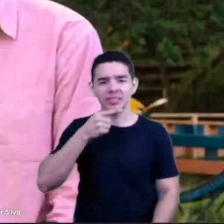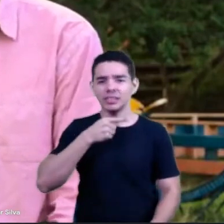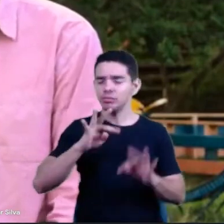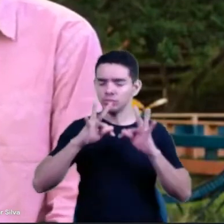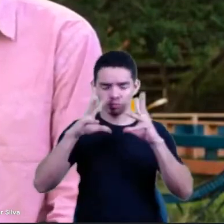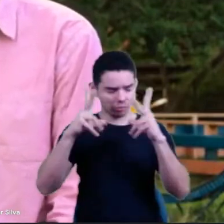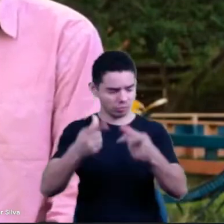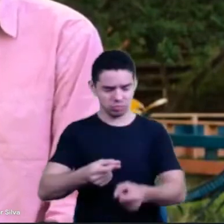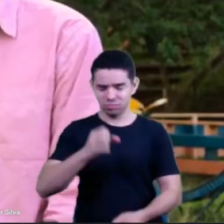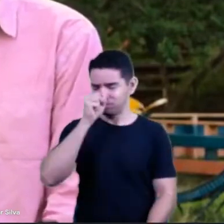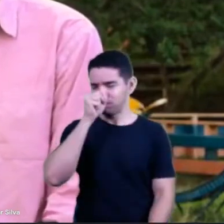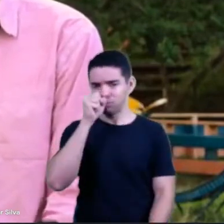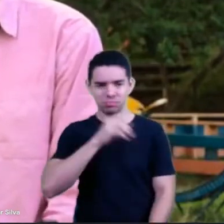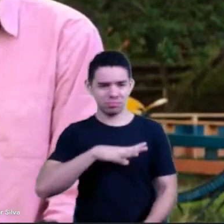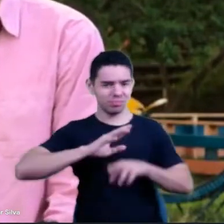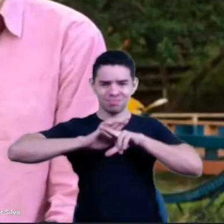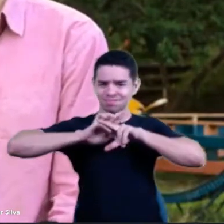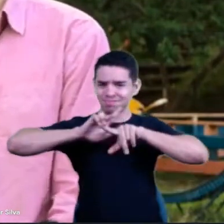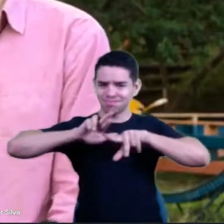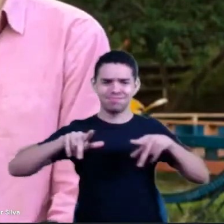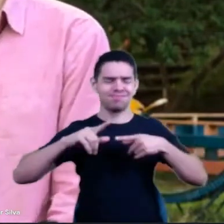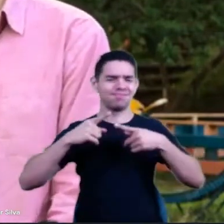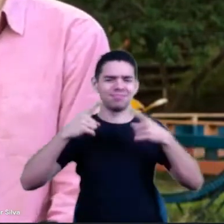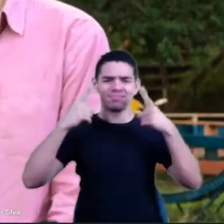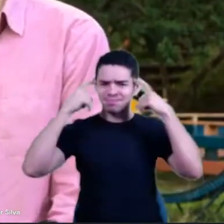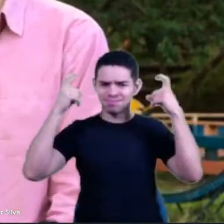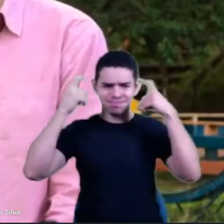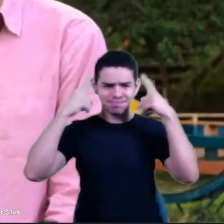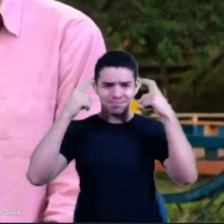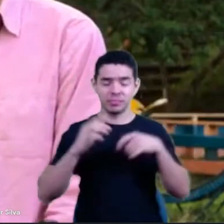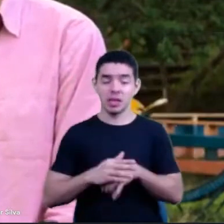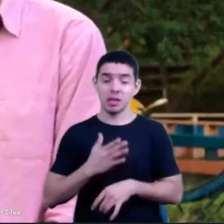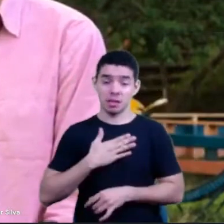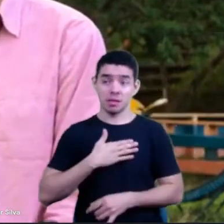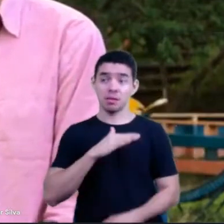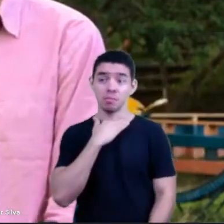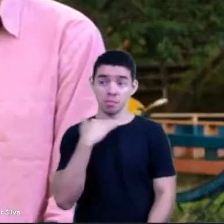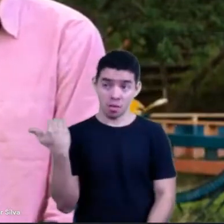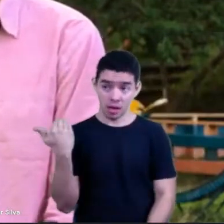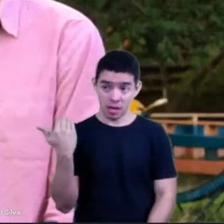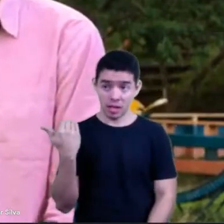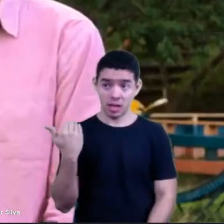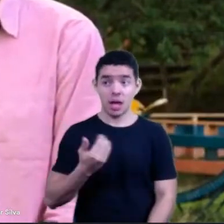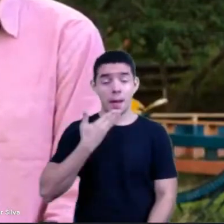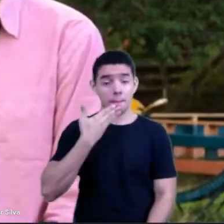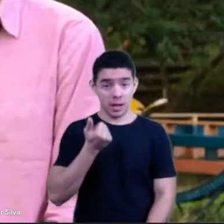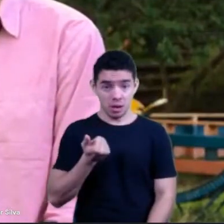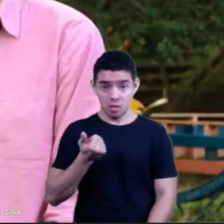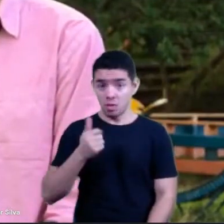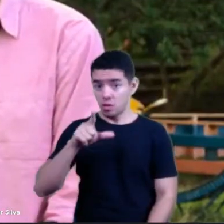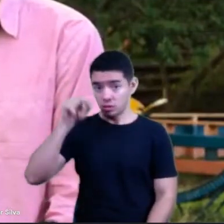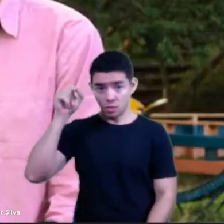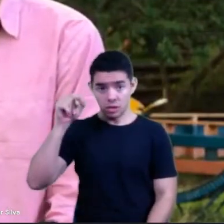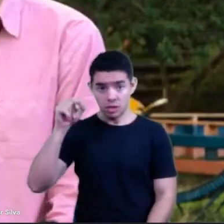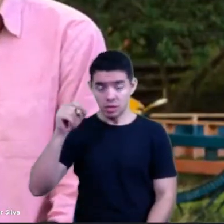toda essa violência que eu estava passando. Então, para mim, morrer era a melhor alternativa. Seria